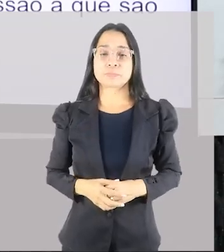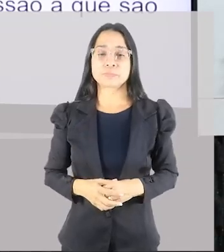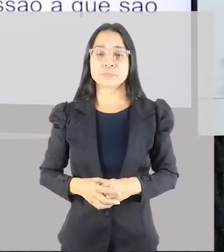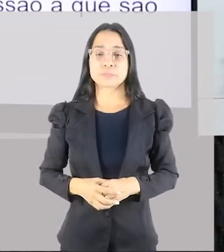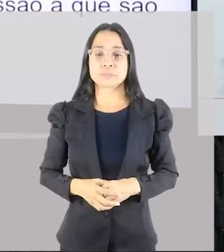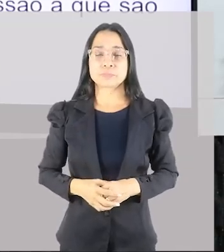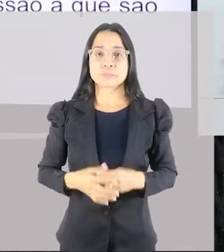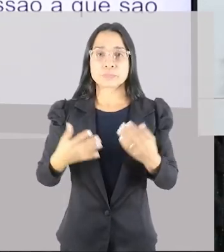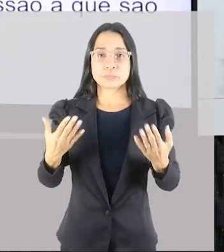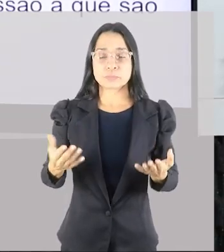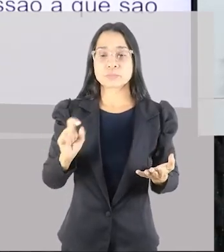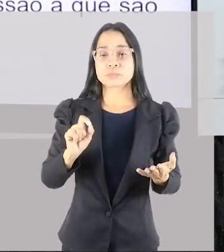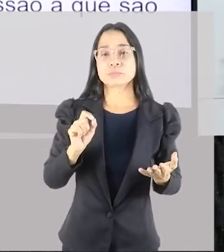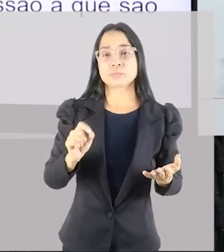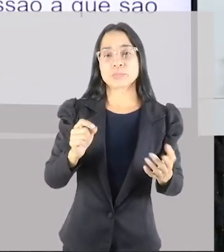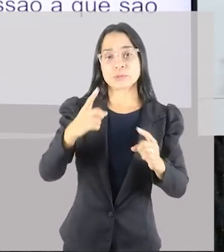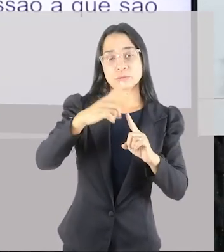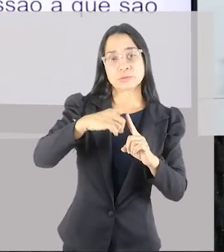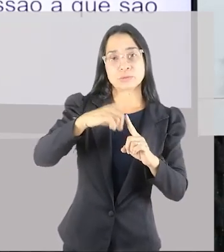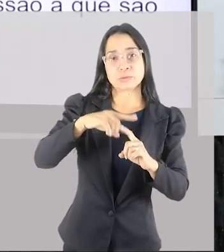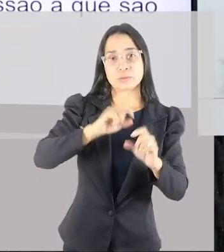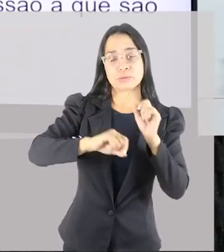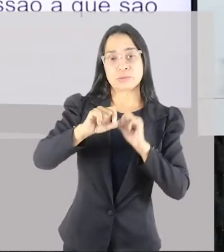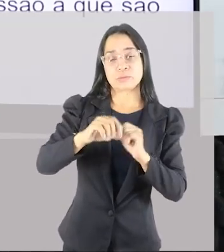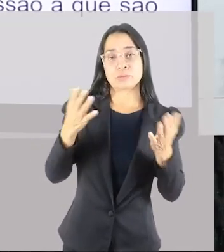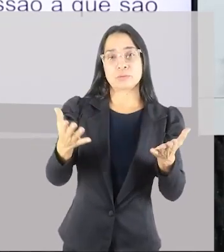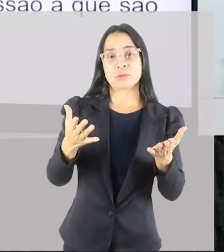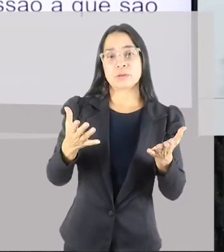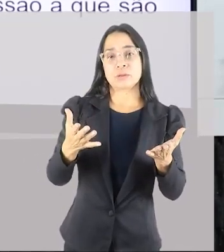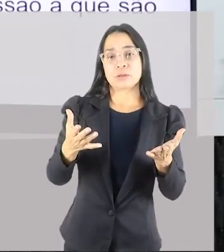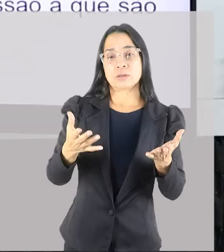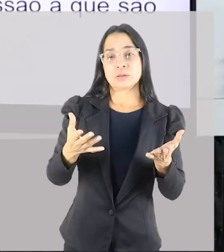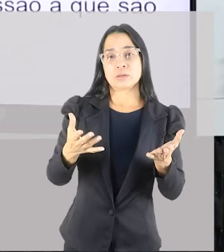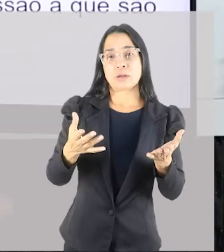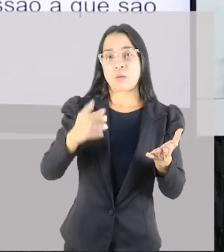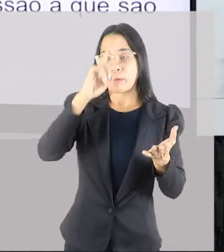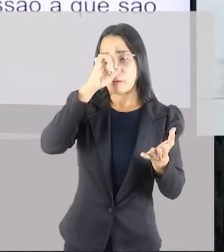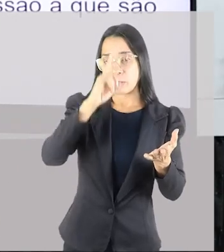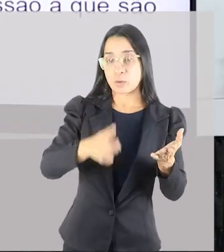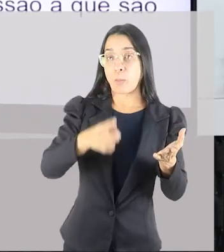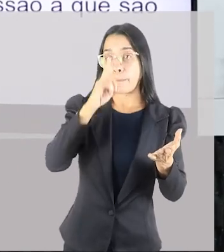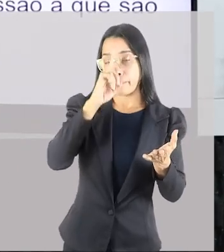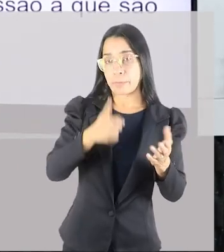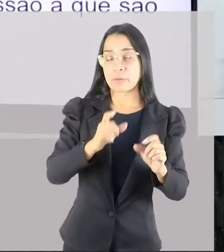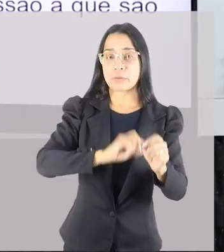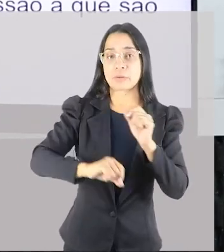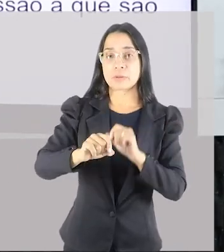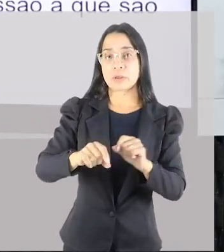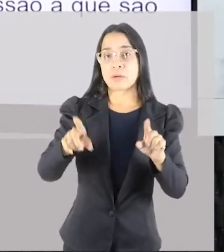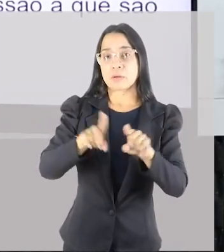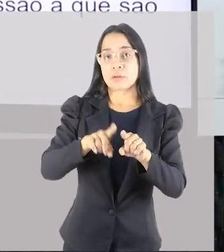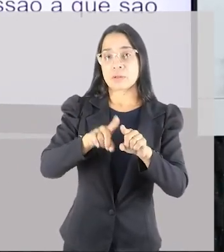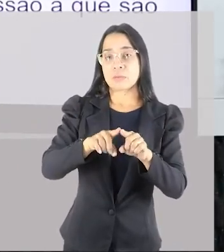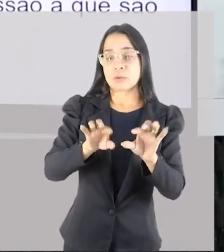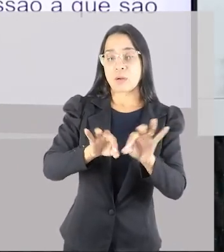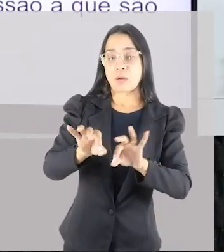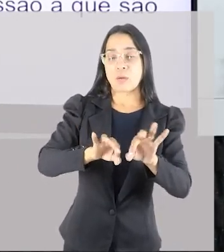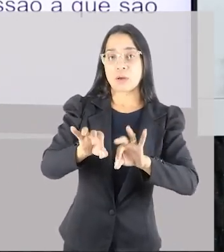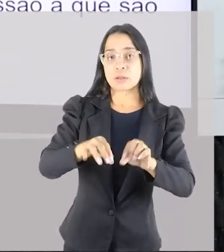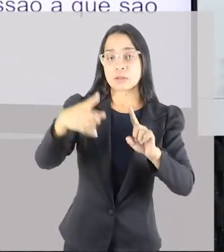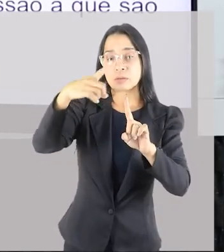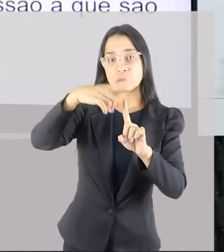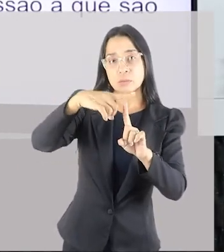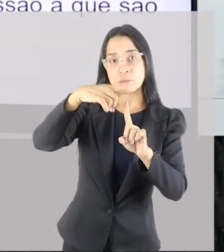tá eh estes estereótipos eles estão ali muito mais para Dominação e para Constituição de um